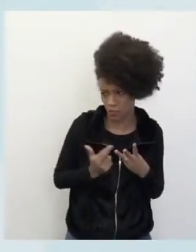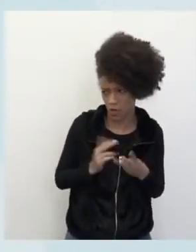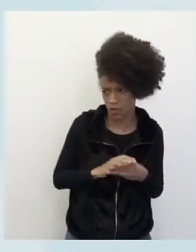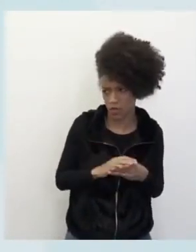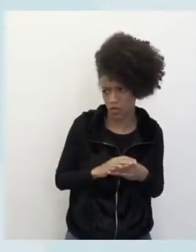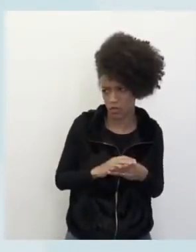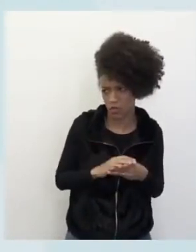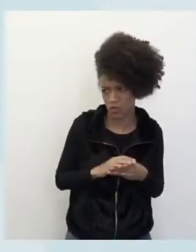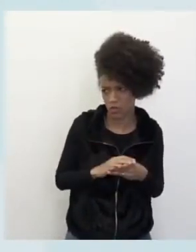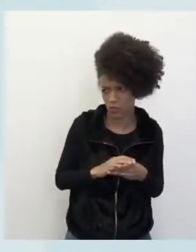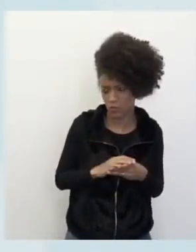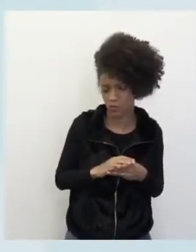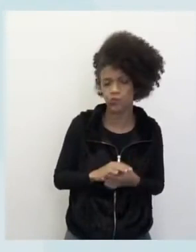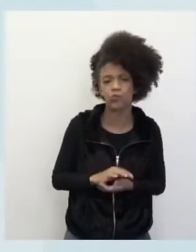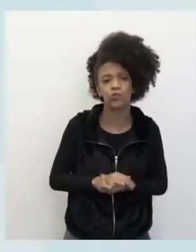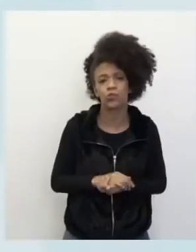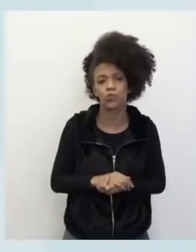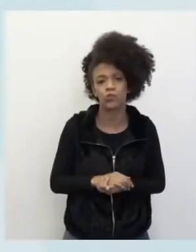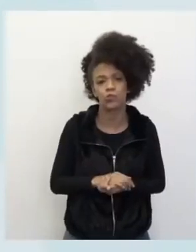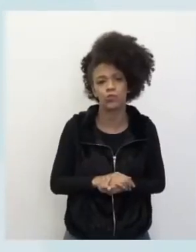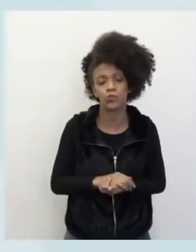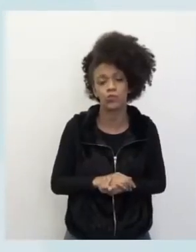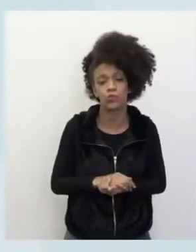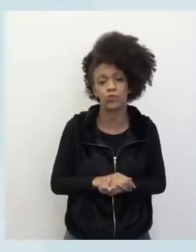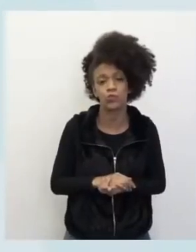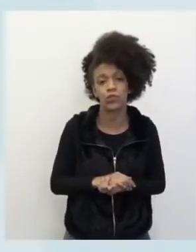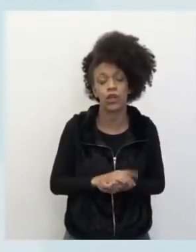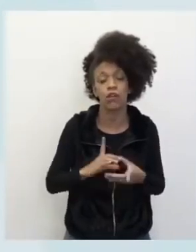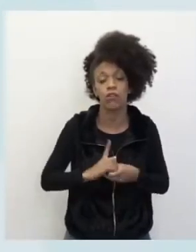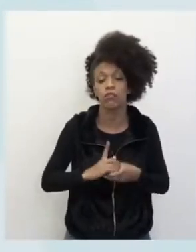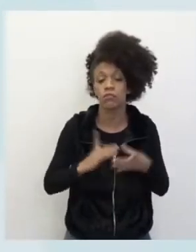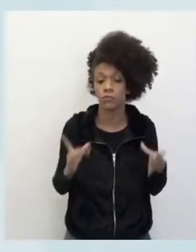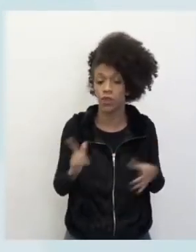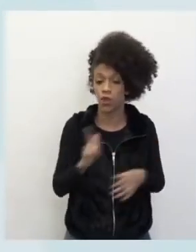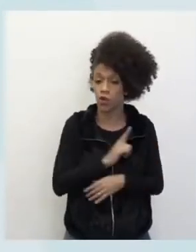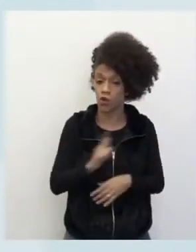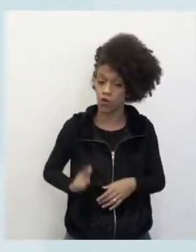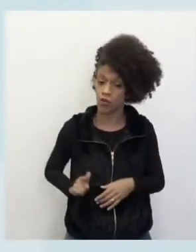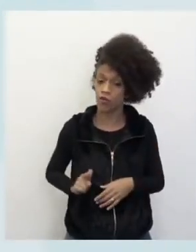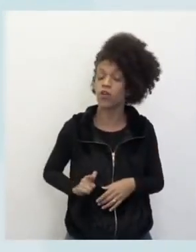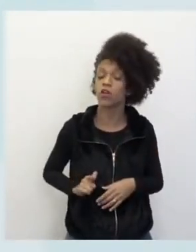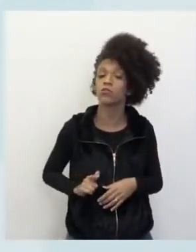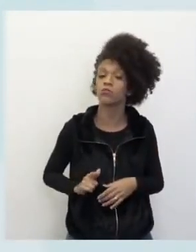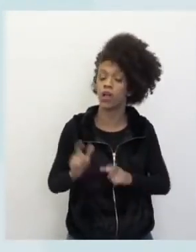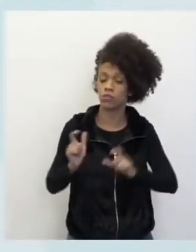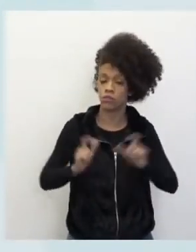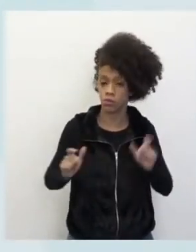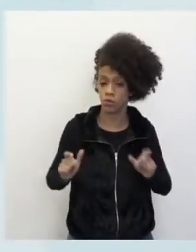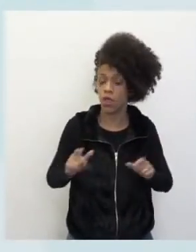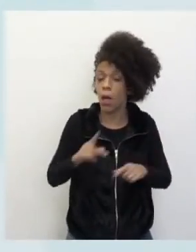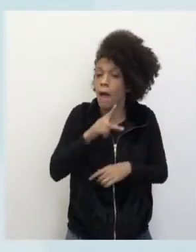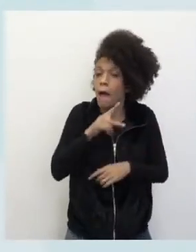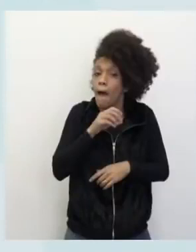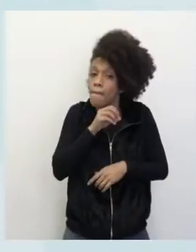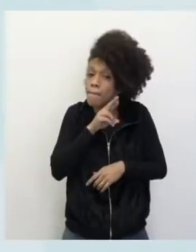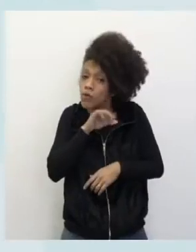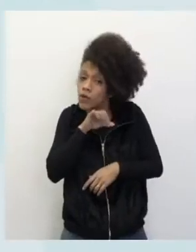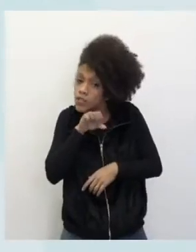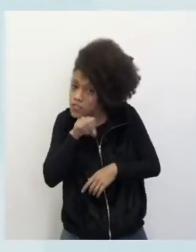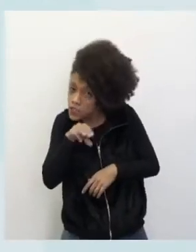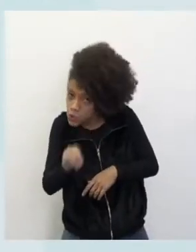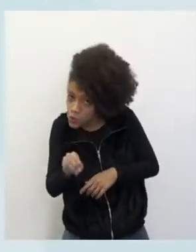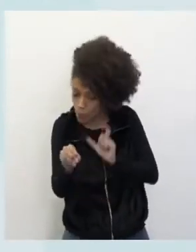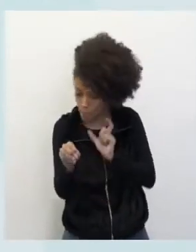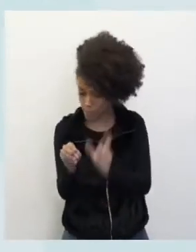Estamos... Opa, por isso, a democracia é o governo do povo, por isso todos são governantes. Aê, o Mateus galera.